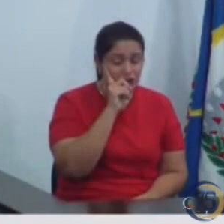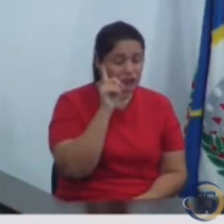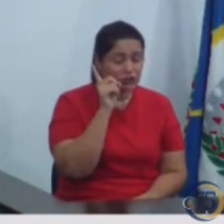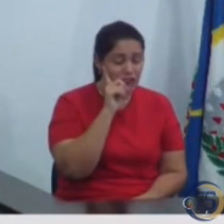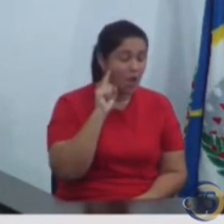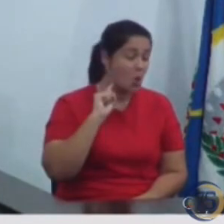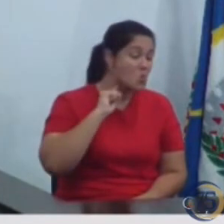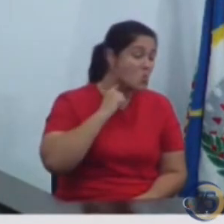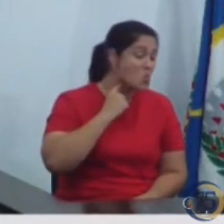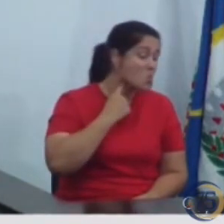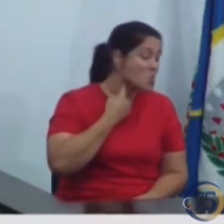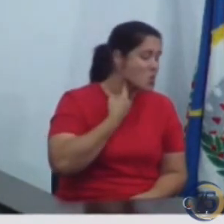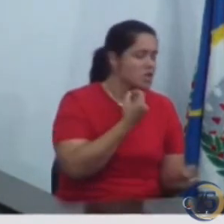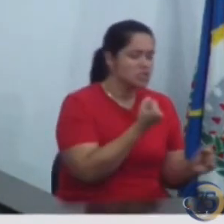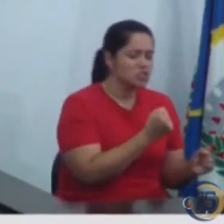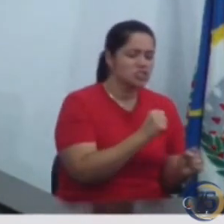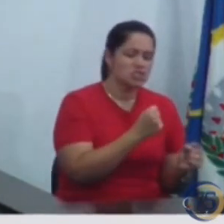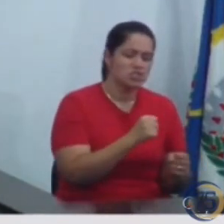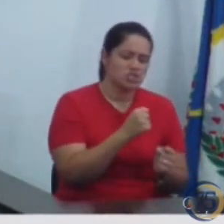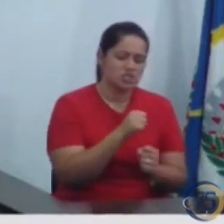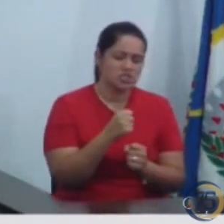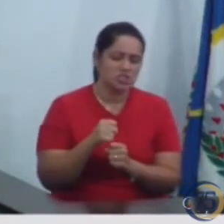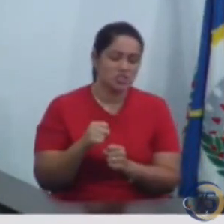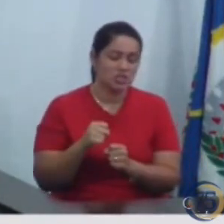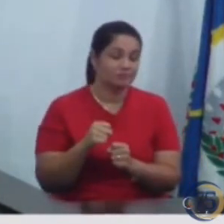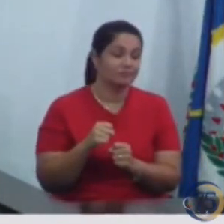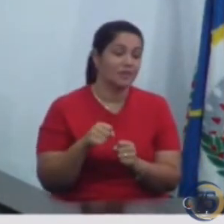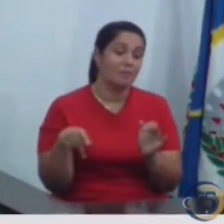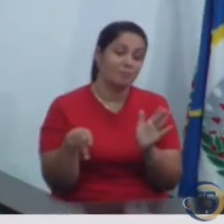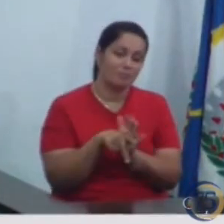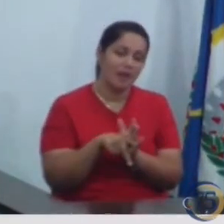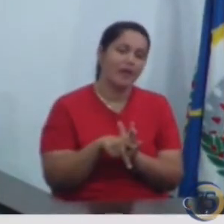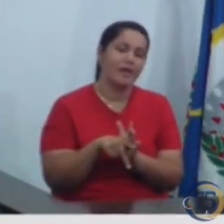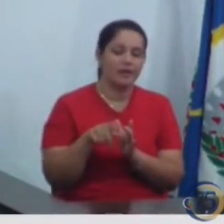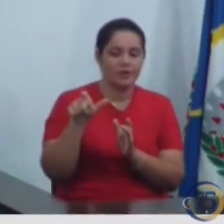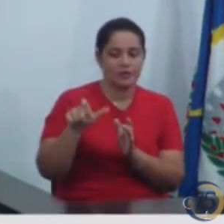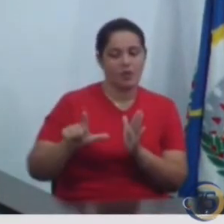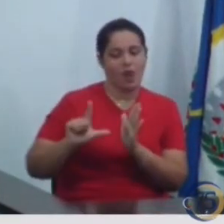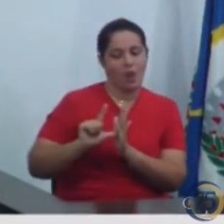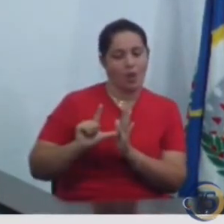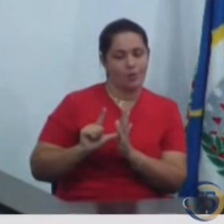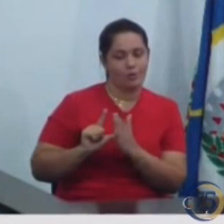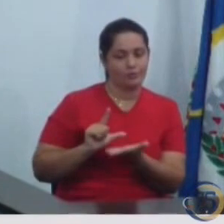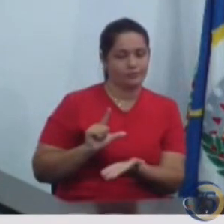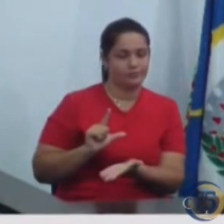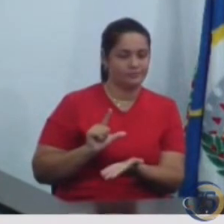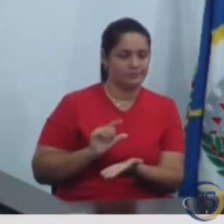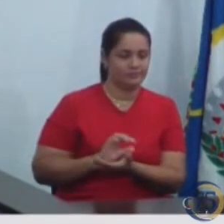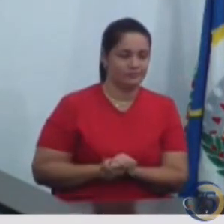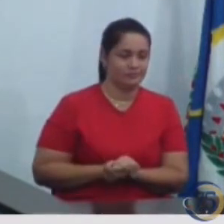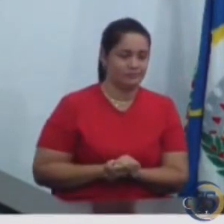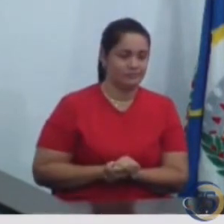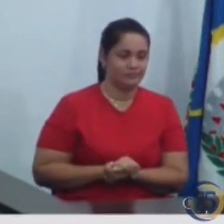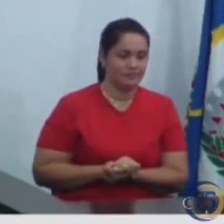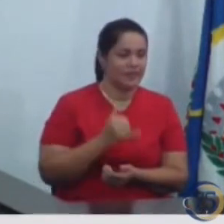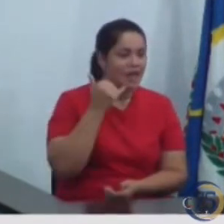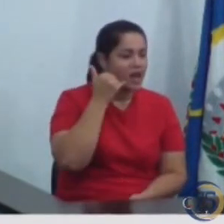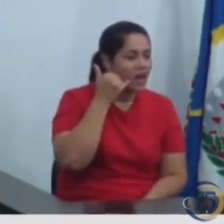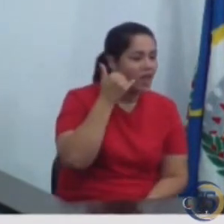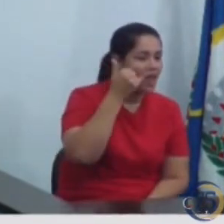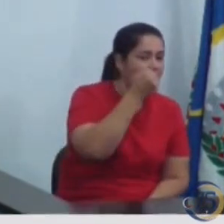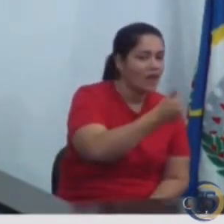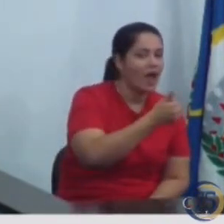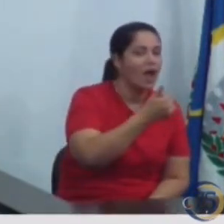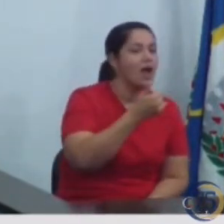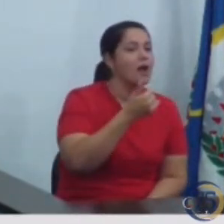na calçada e na praça e ligando para ouvidoria da prefeitura hino da prefeitura para ser